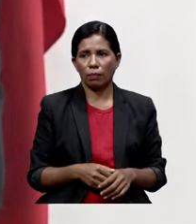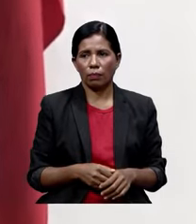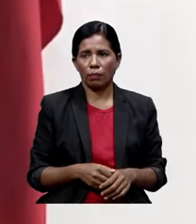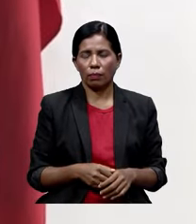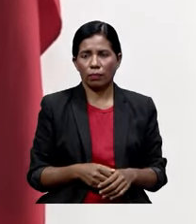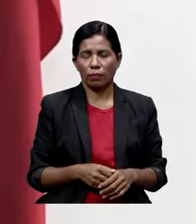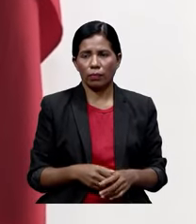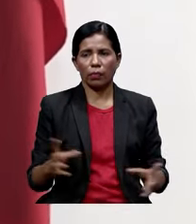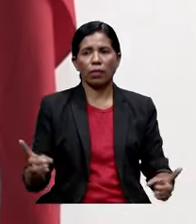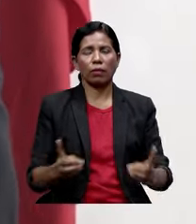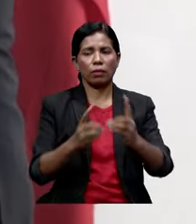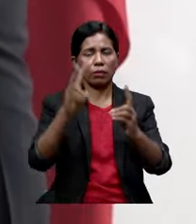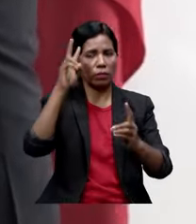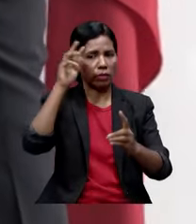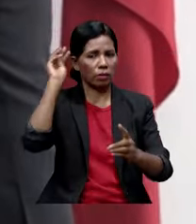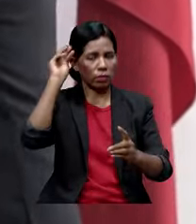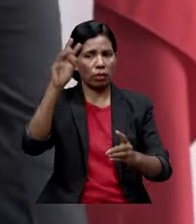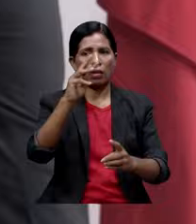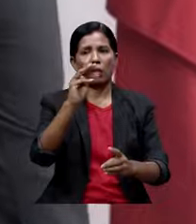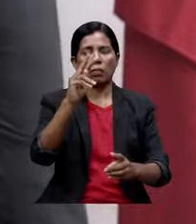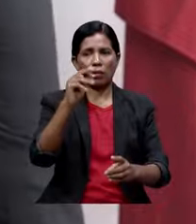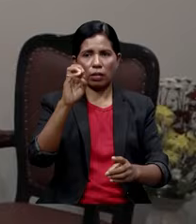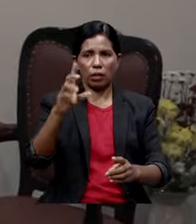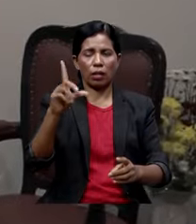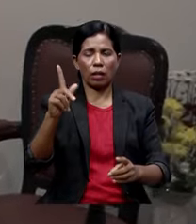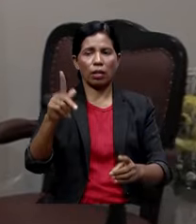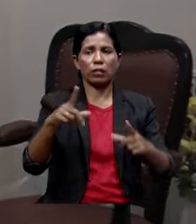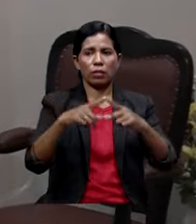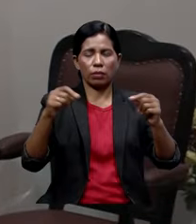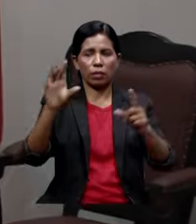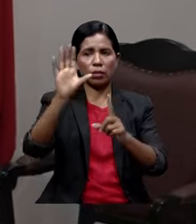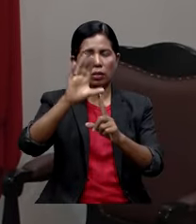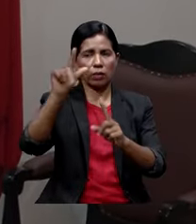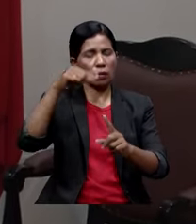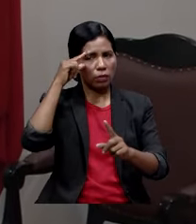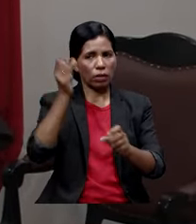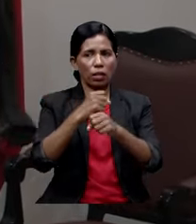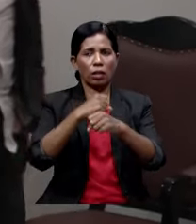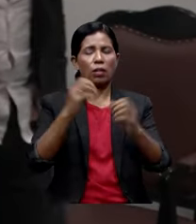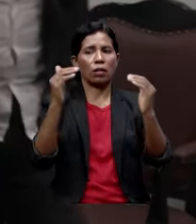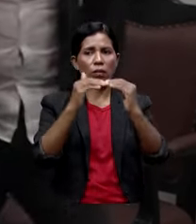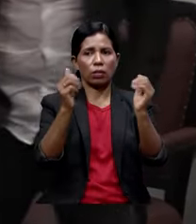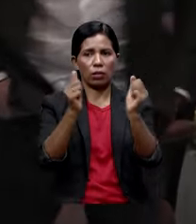A foi a sua mão vice-ministro negócios estrangeiros do Japão, chefe de governo Mos, ao encontro com